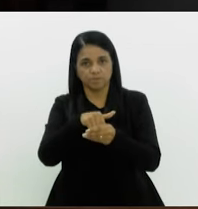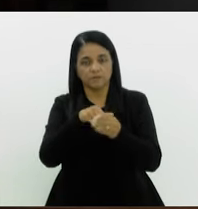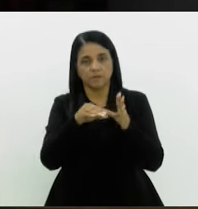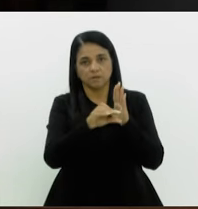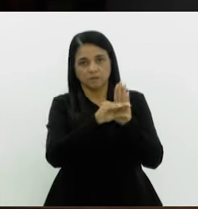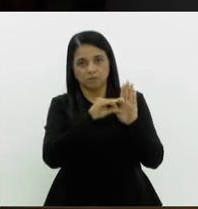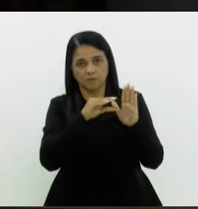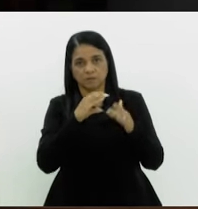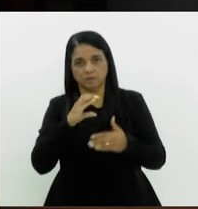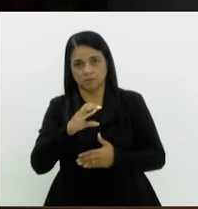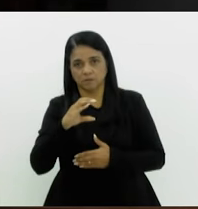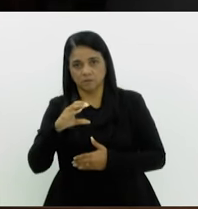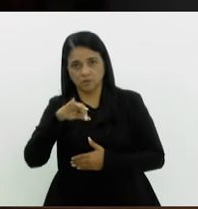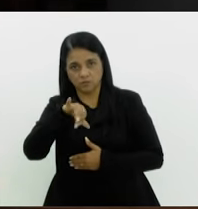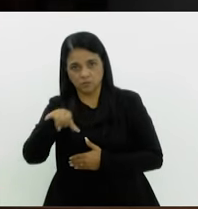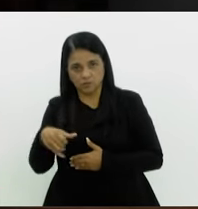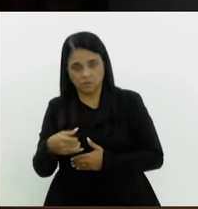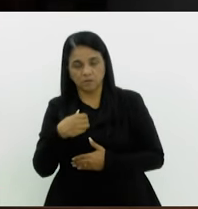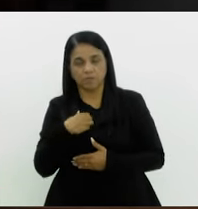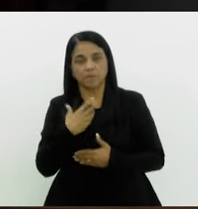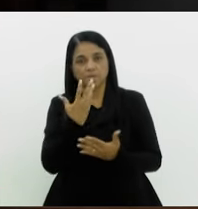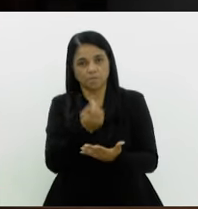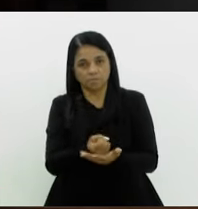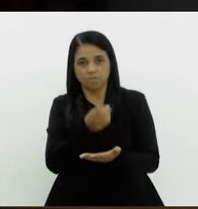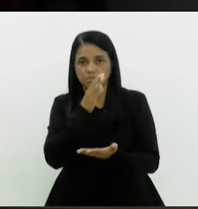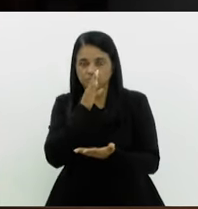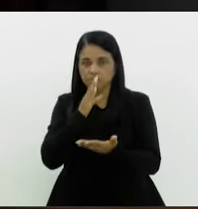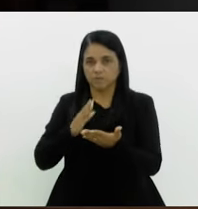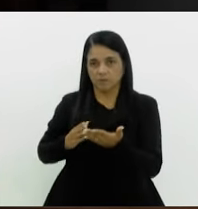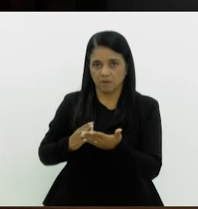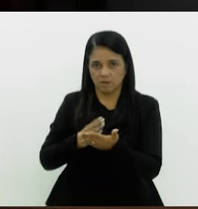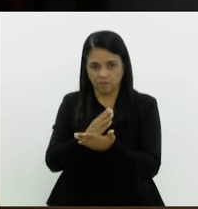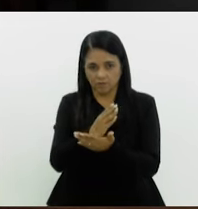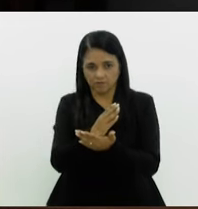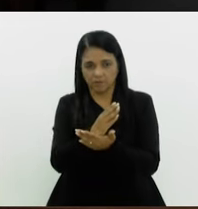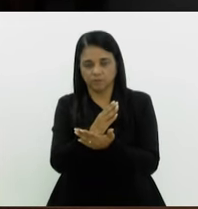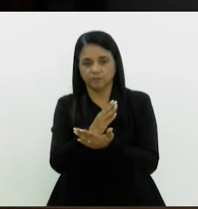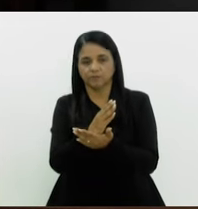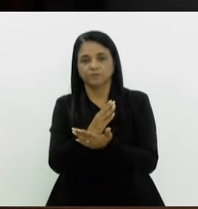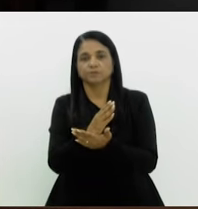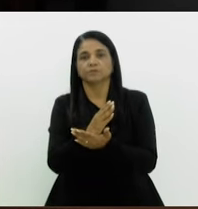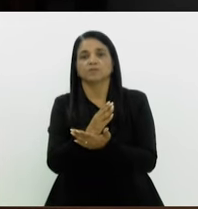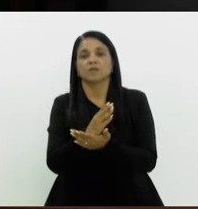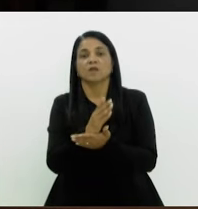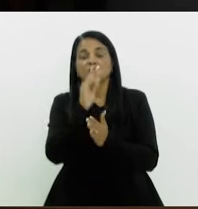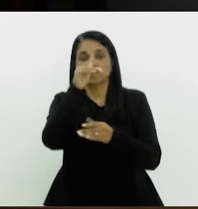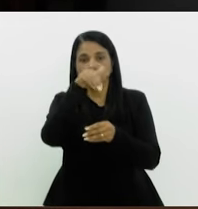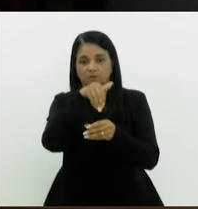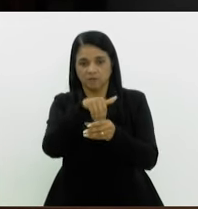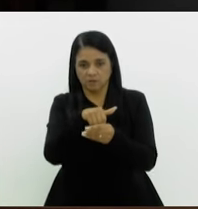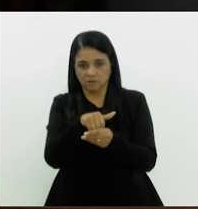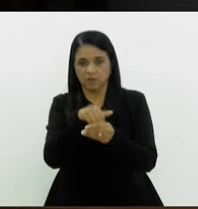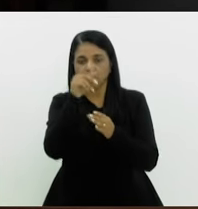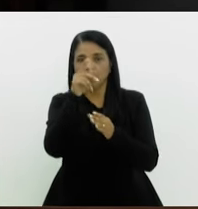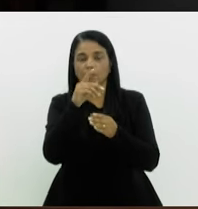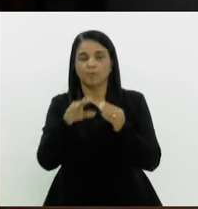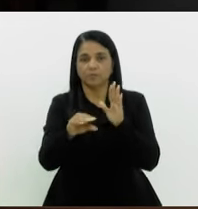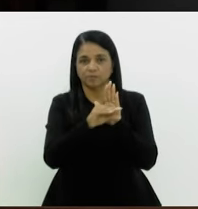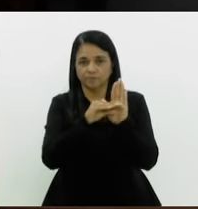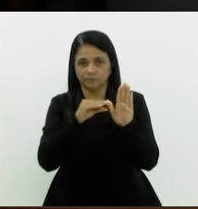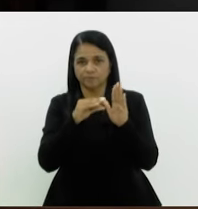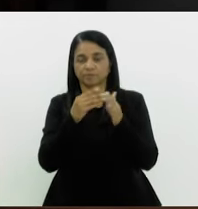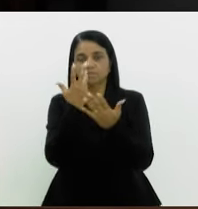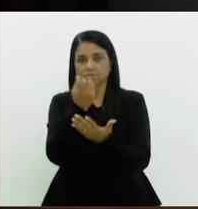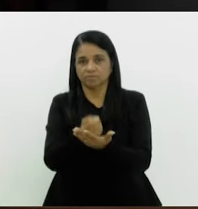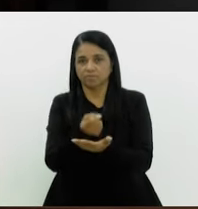da Comissão de Constituição e Justiça. Senhores que aprovam, permaneçam como estão. Aprovado. Em votação, projeto assim emendado. Senhores